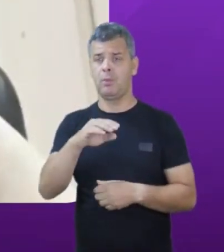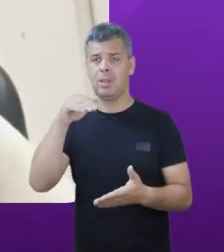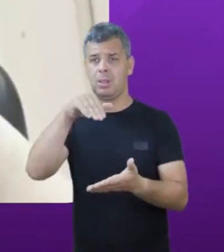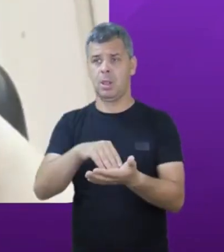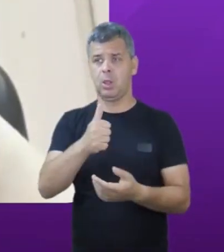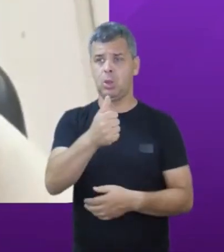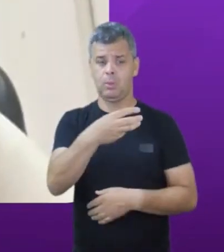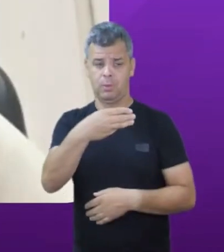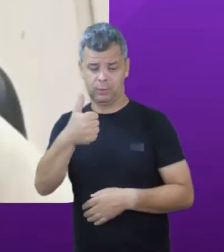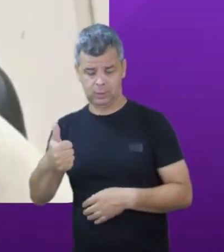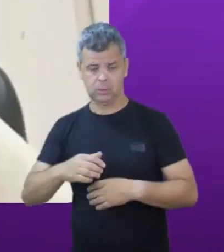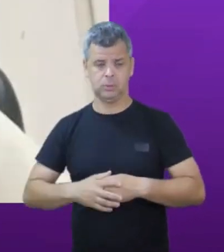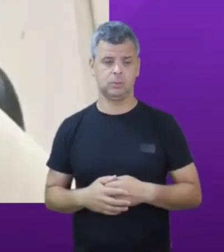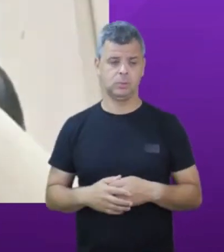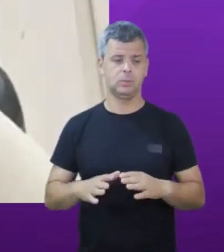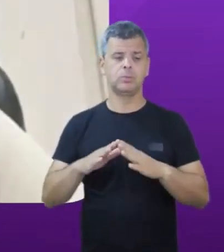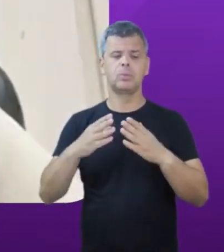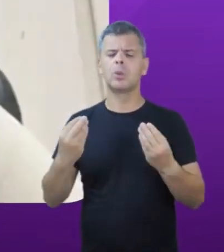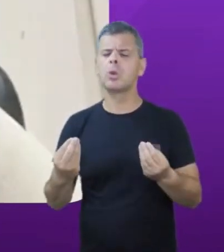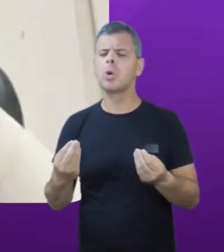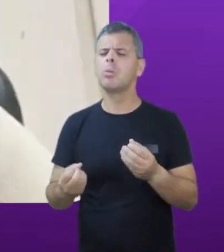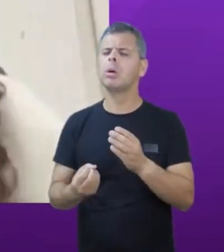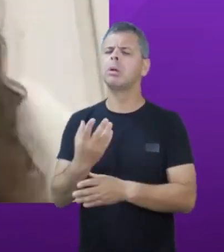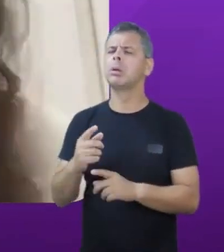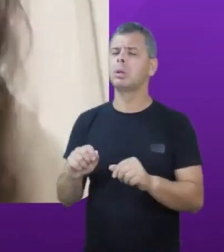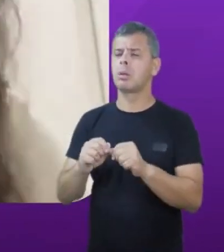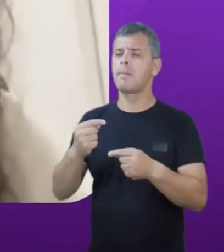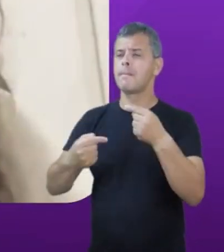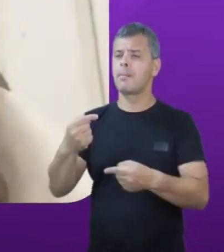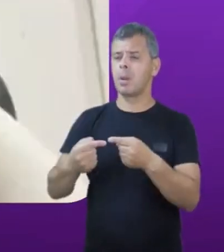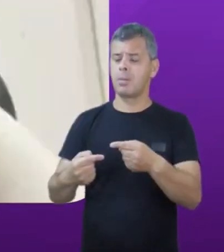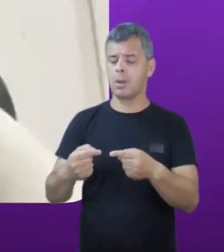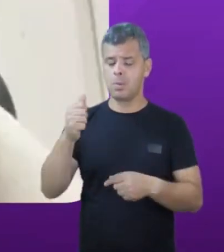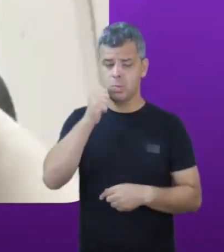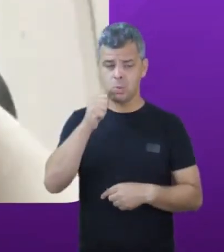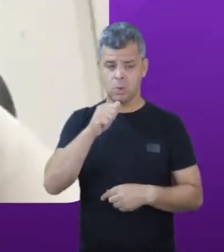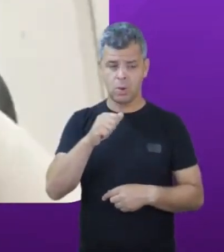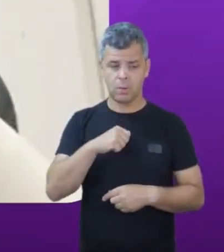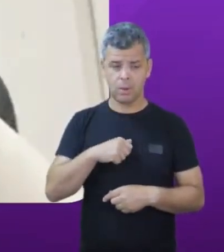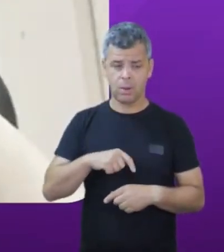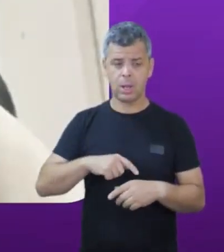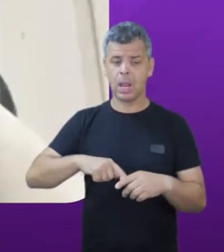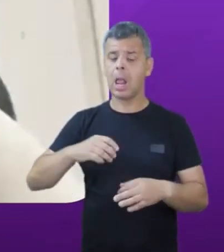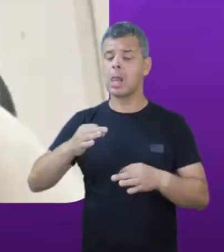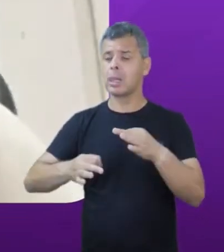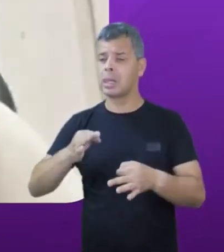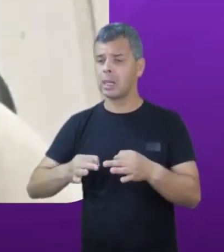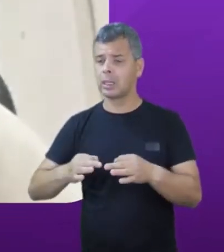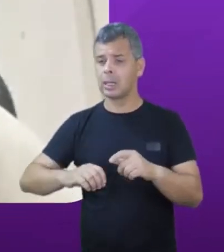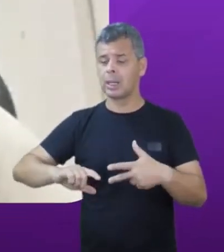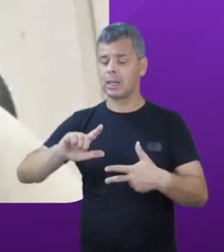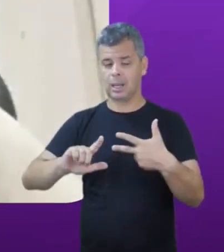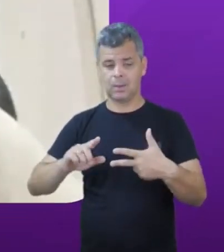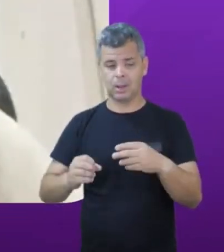por sermos mulheres. E aí, como produzir essas políticas públicas para as mulheres se quem legisla nesse país